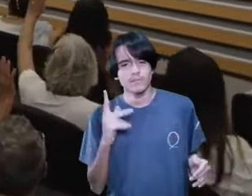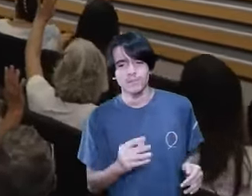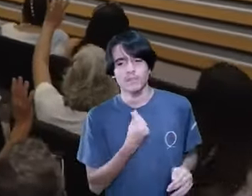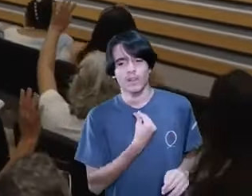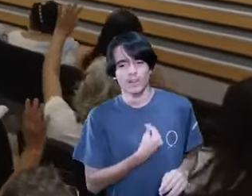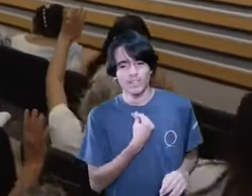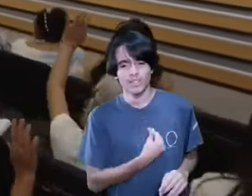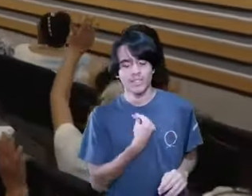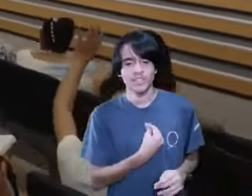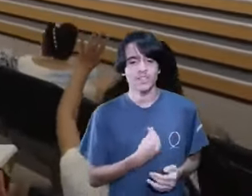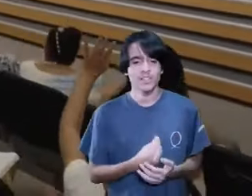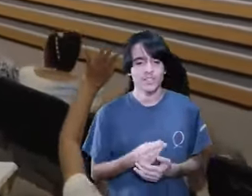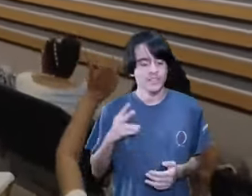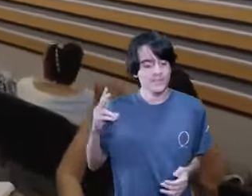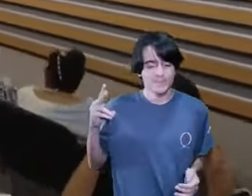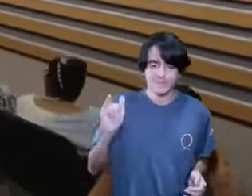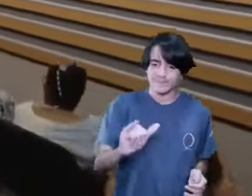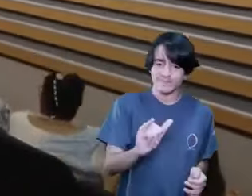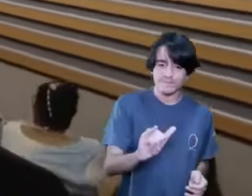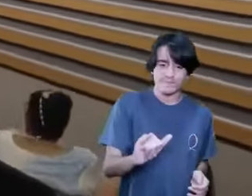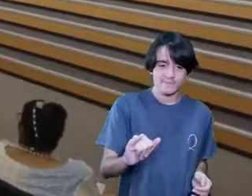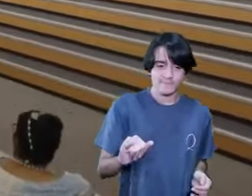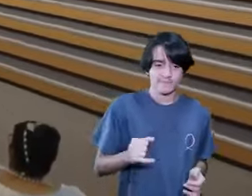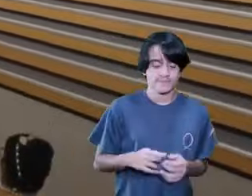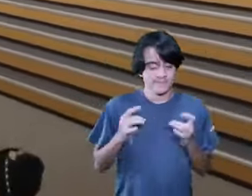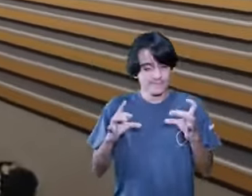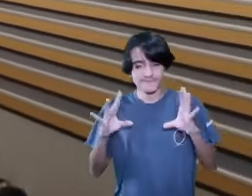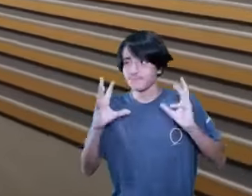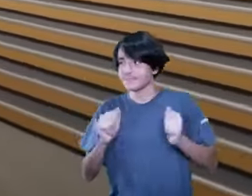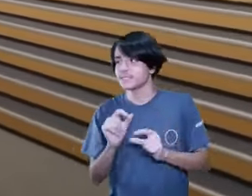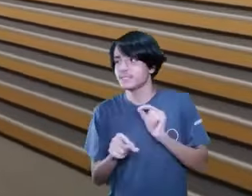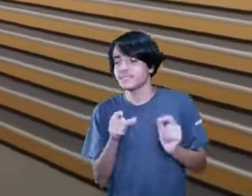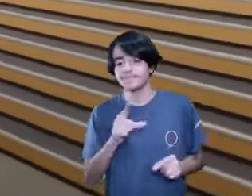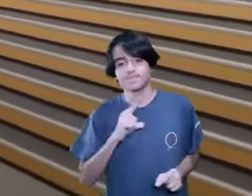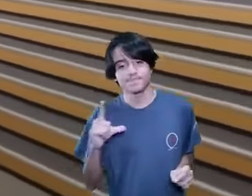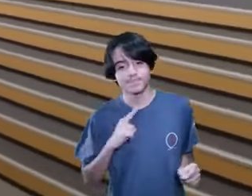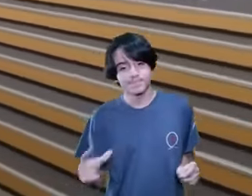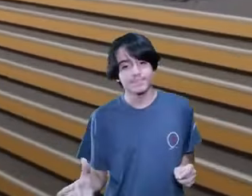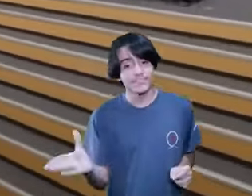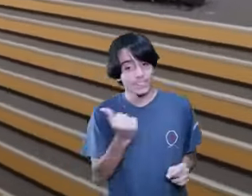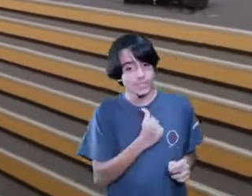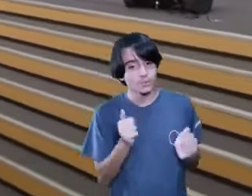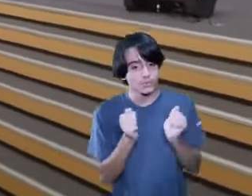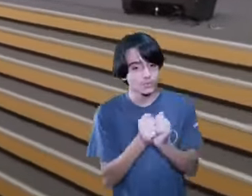para a tua vida. Vai, vende tudo que tens, vem.